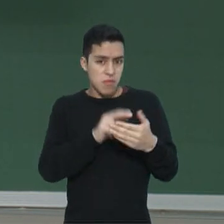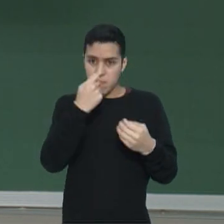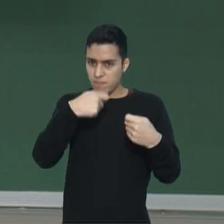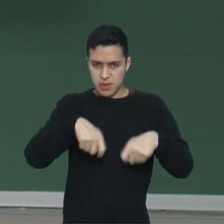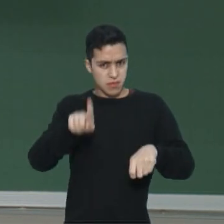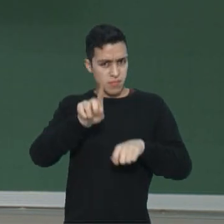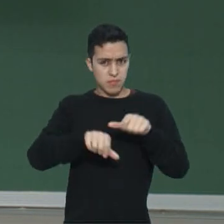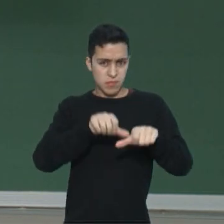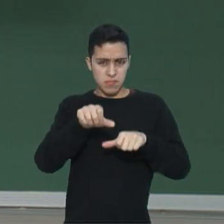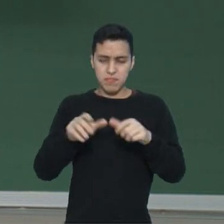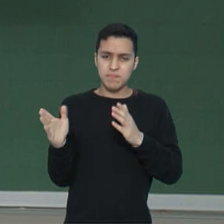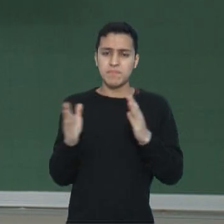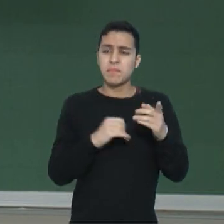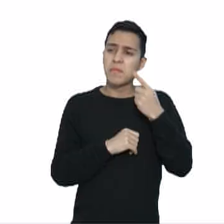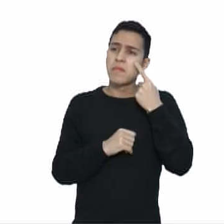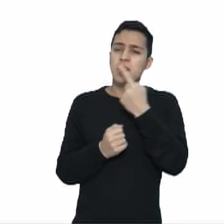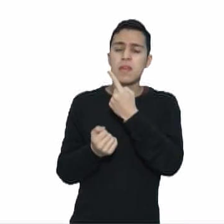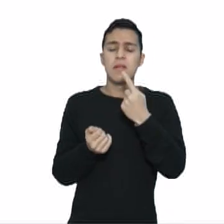2.